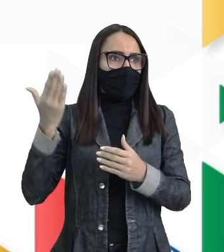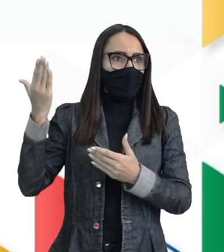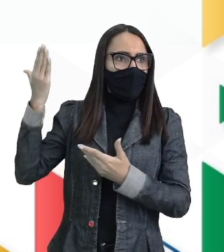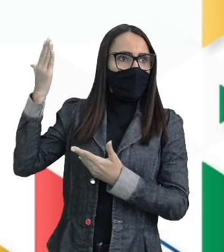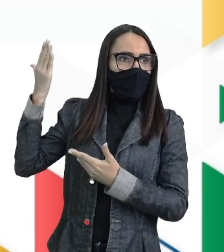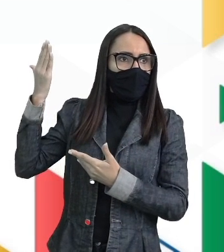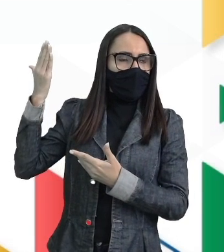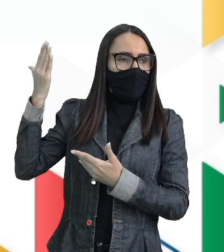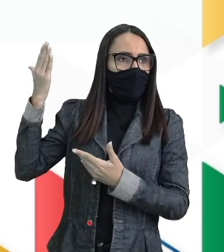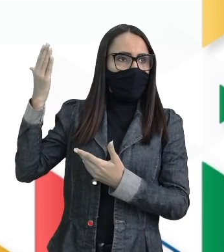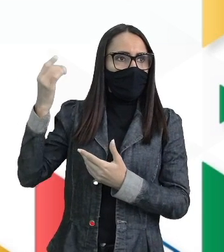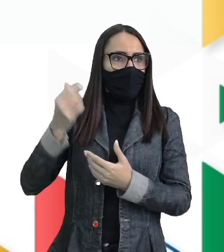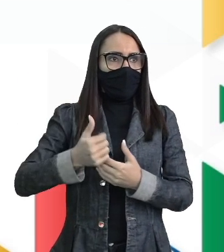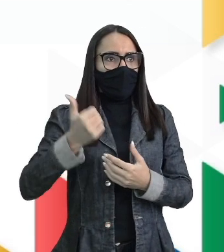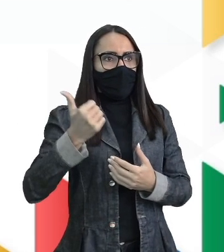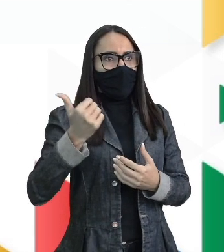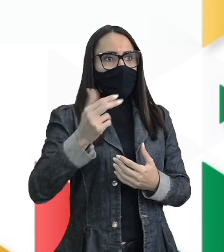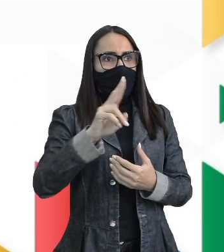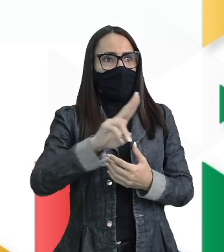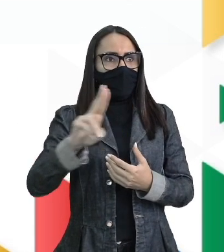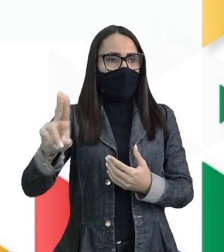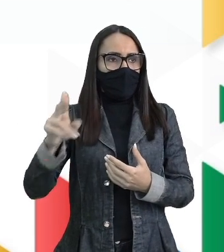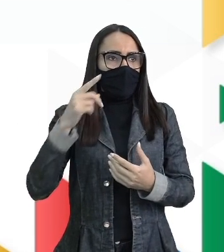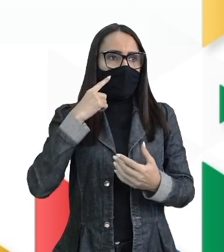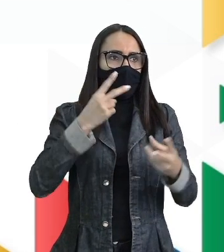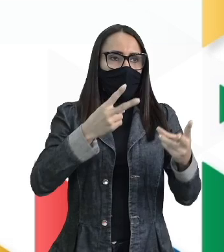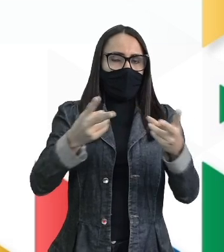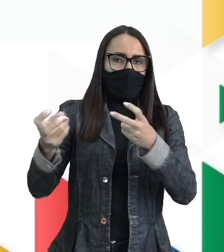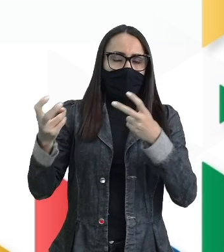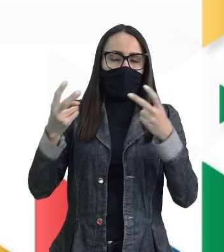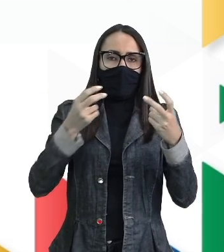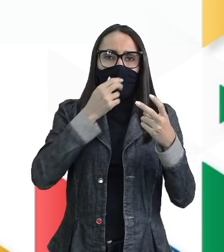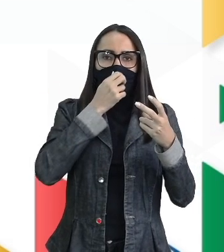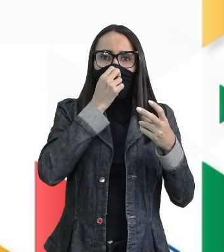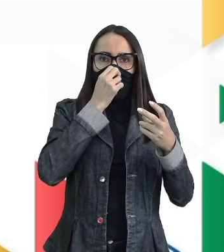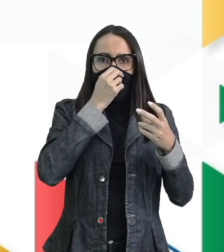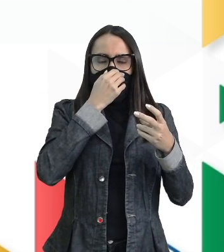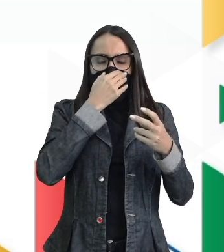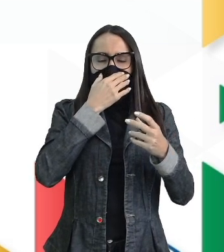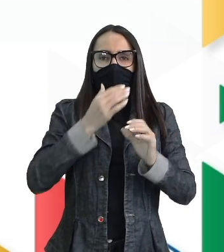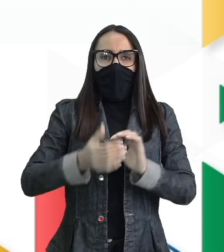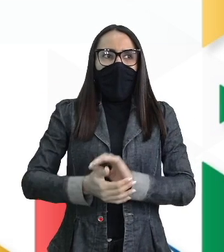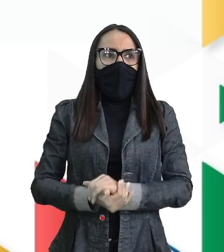o primeiro nome que você consegue identificar?